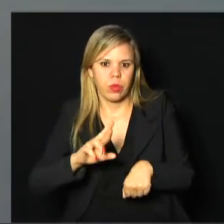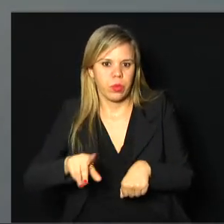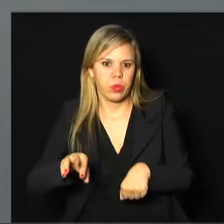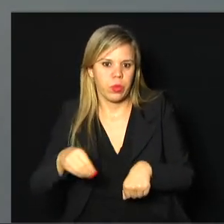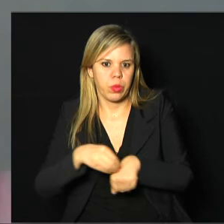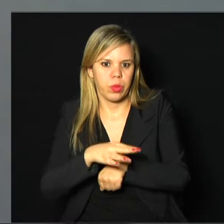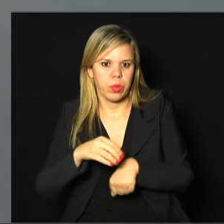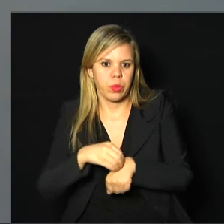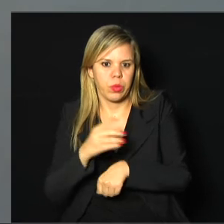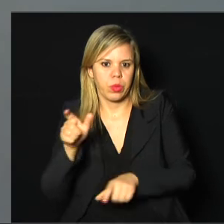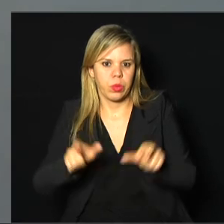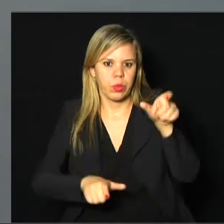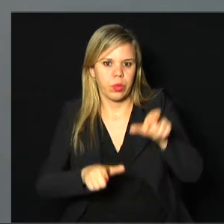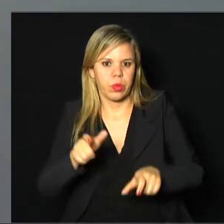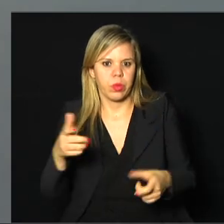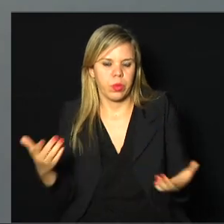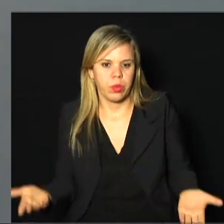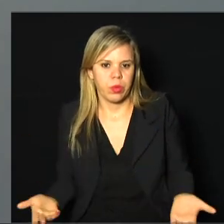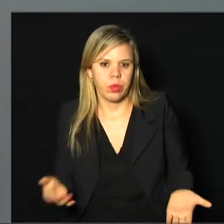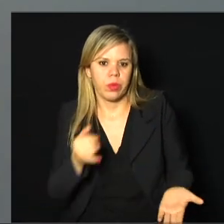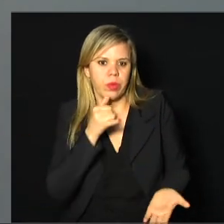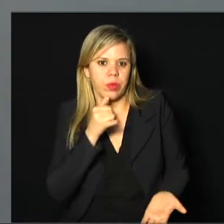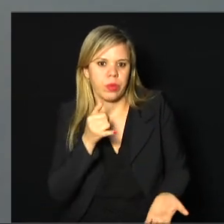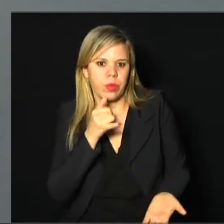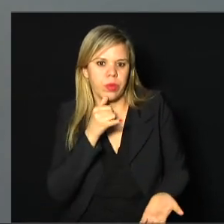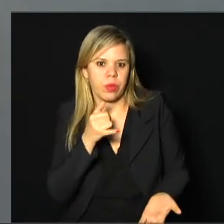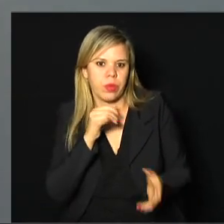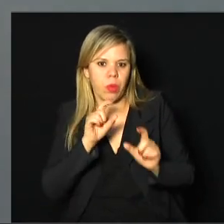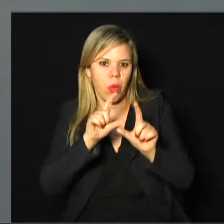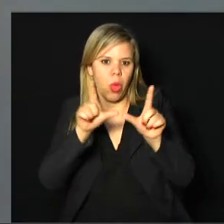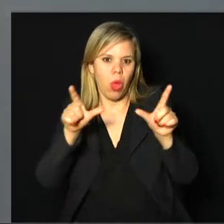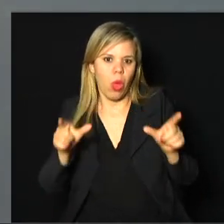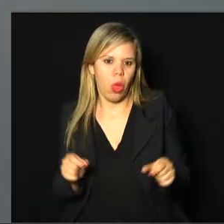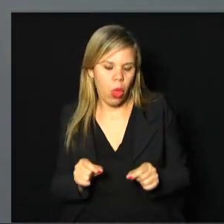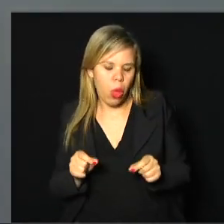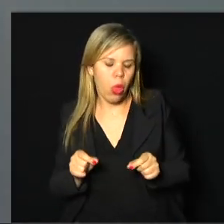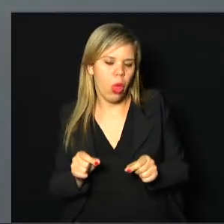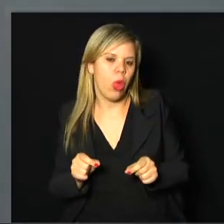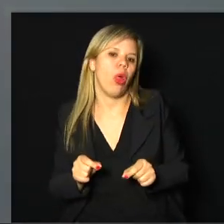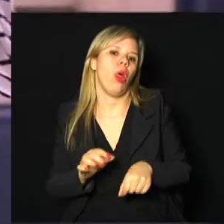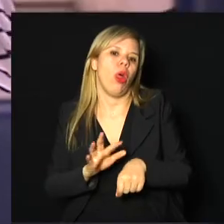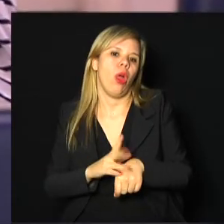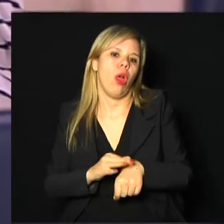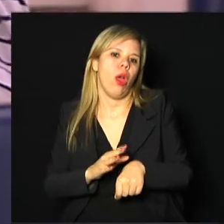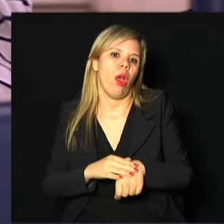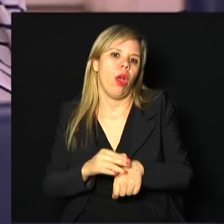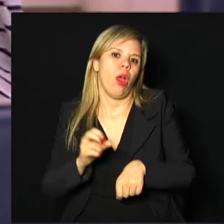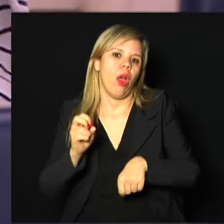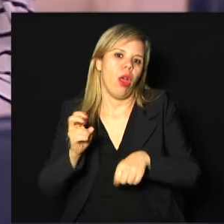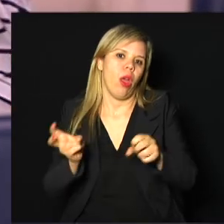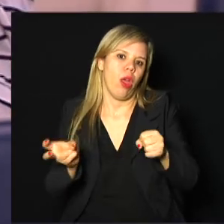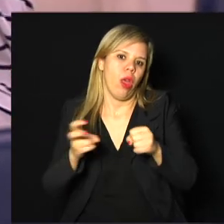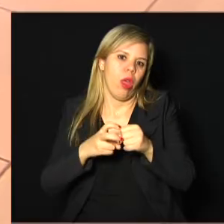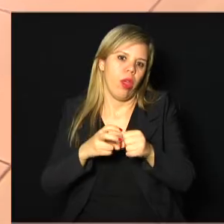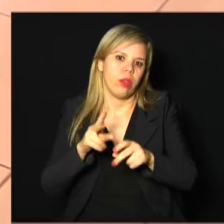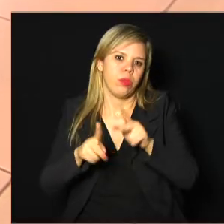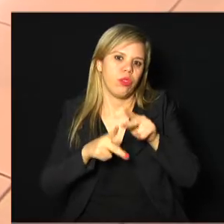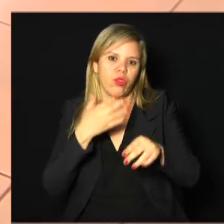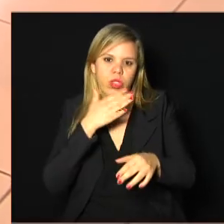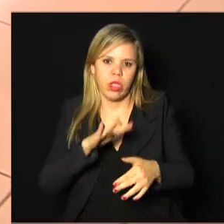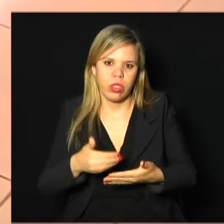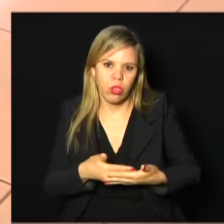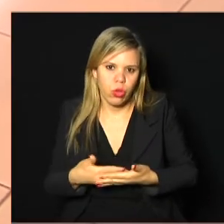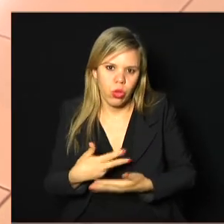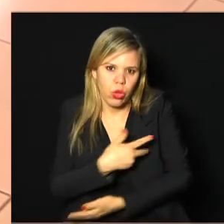são transmitidas até de pessoa para pessoa, como, por exemplo, a pneumonia bacteriana, né, que a criança toma, que o